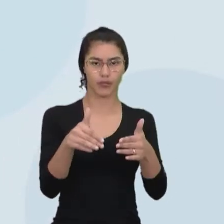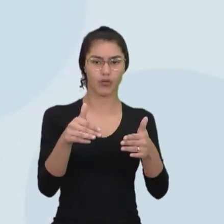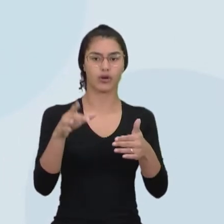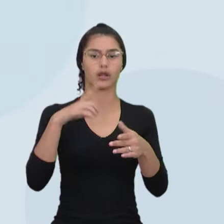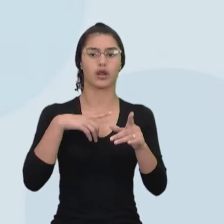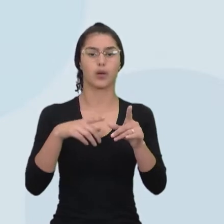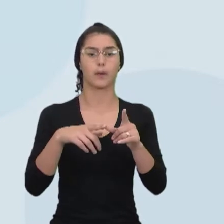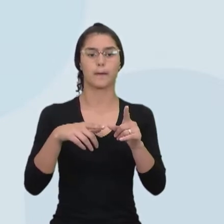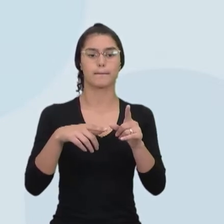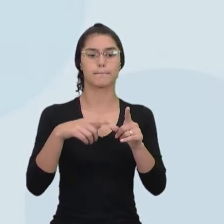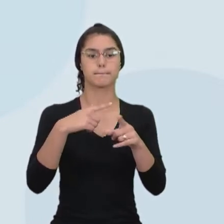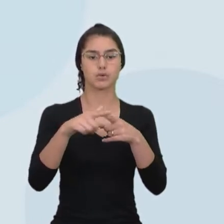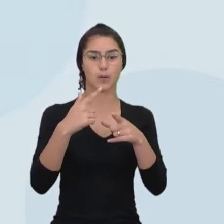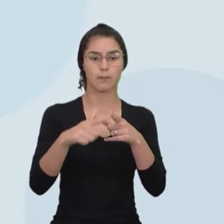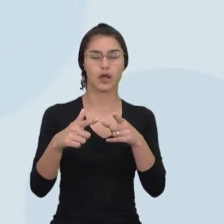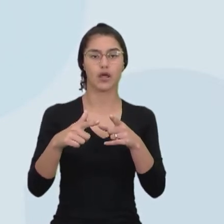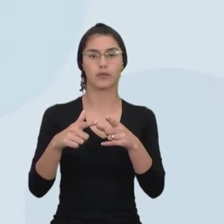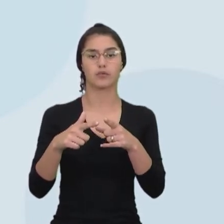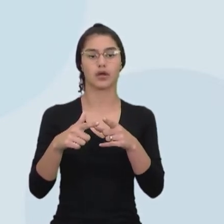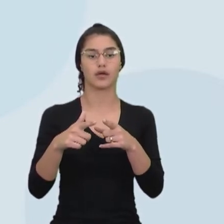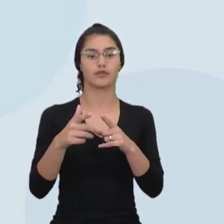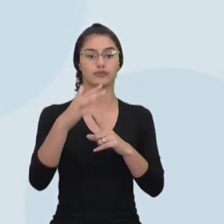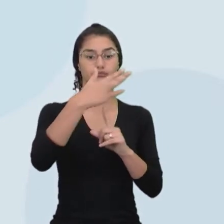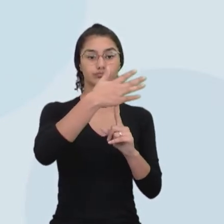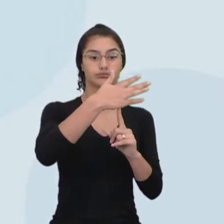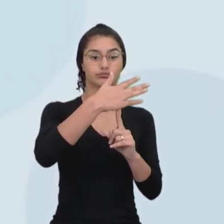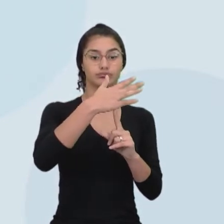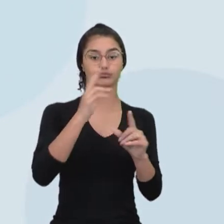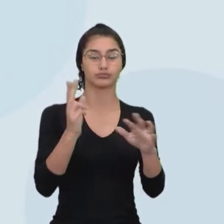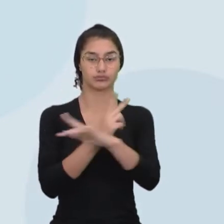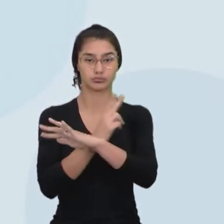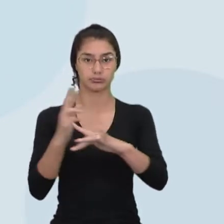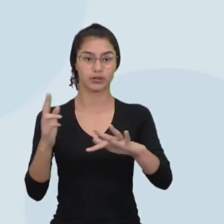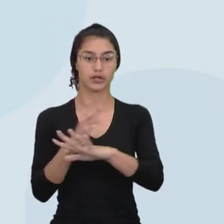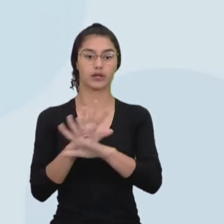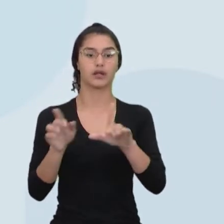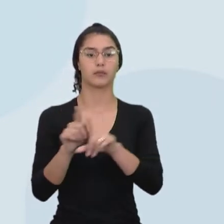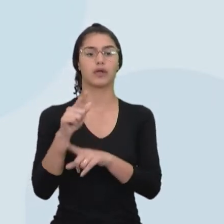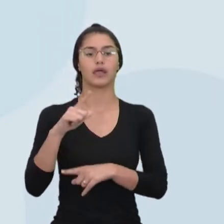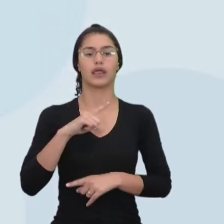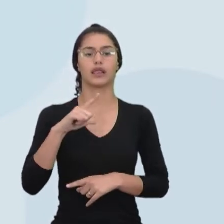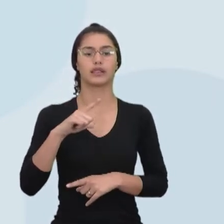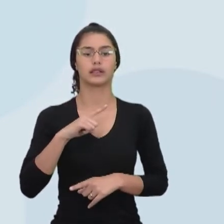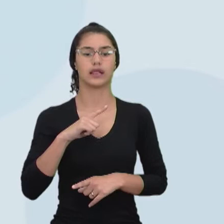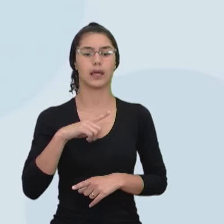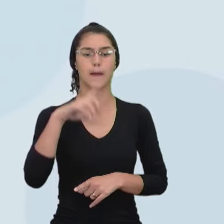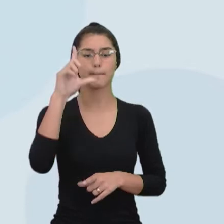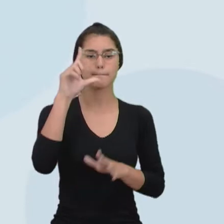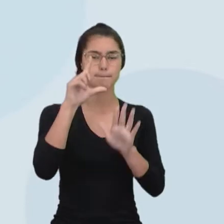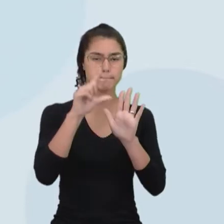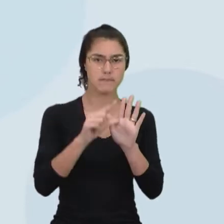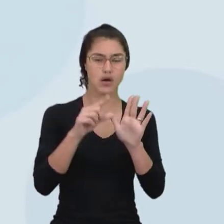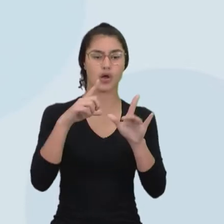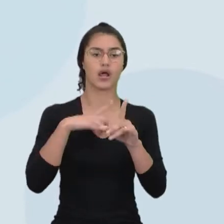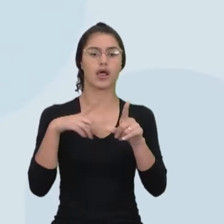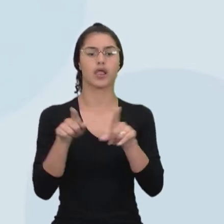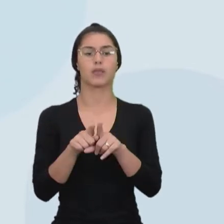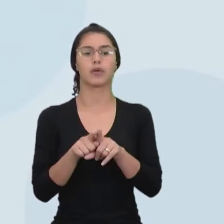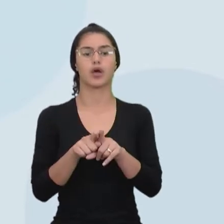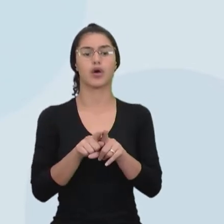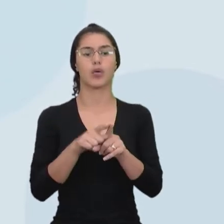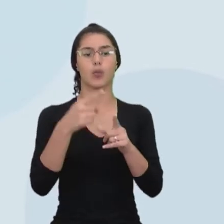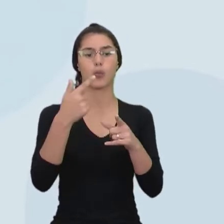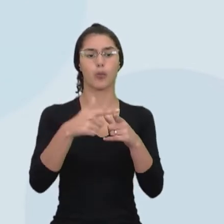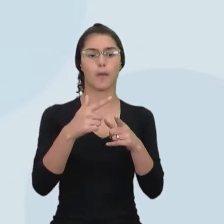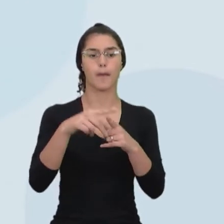de poluente em áreas urbanas, tá certo? E aqui nós temos aí, ó, microgramas de